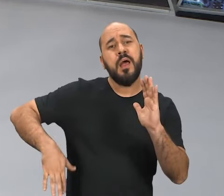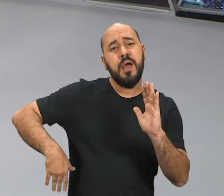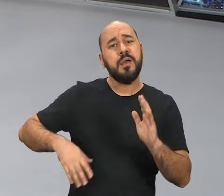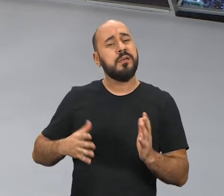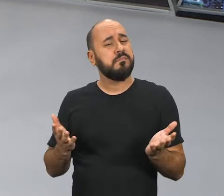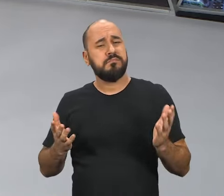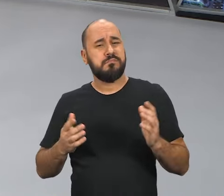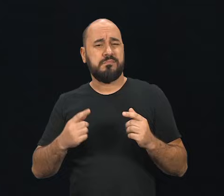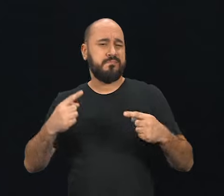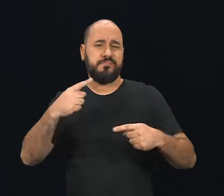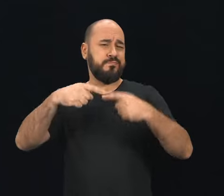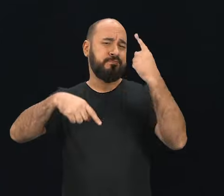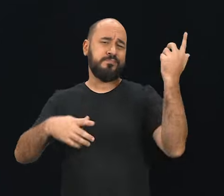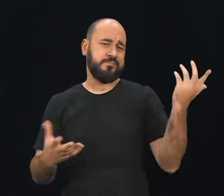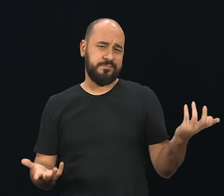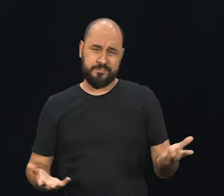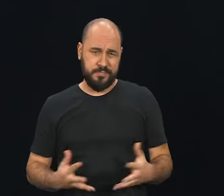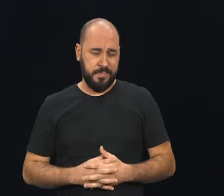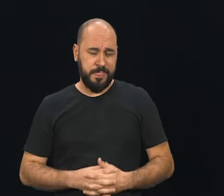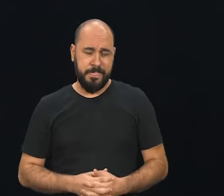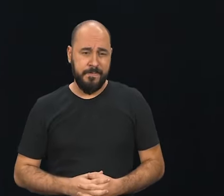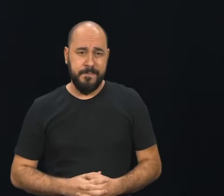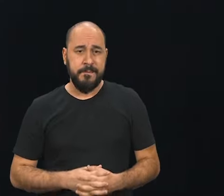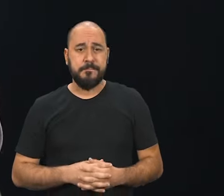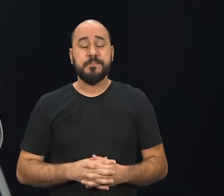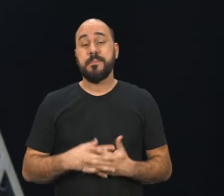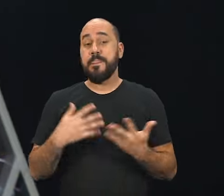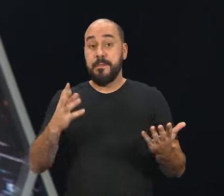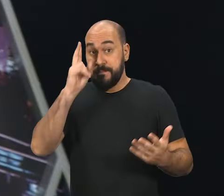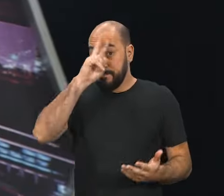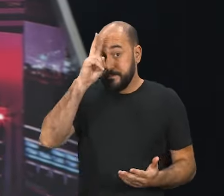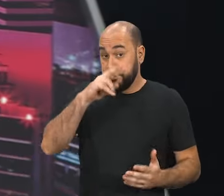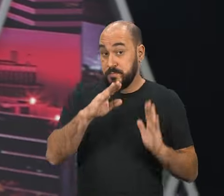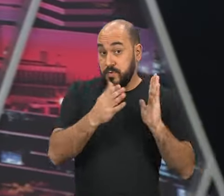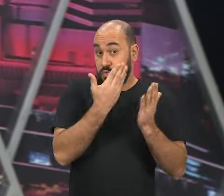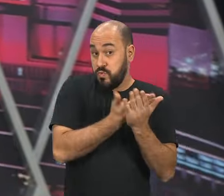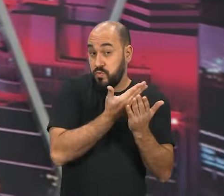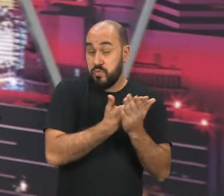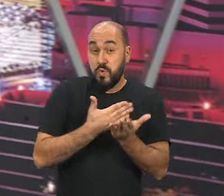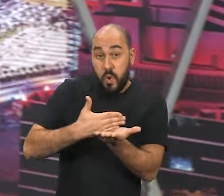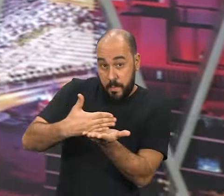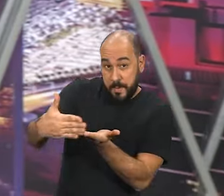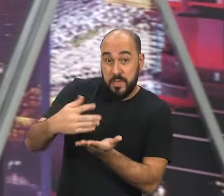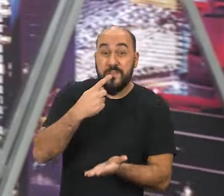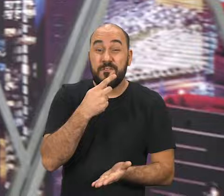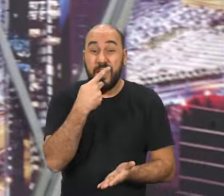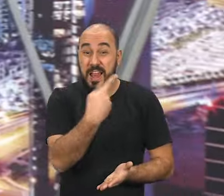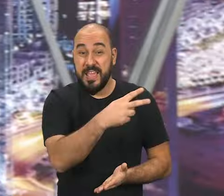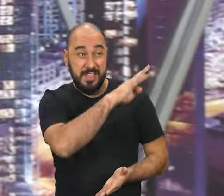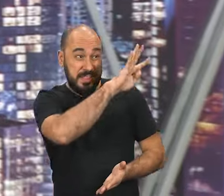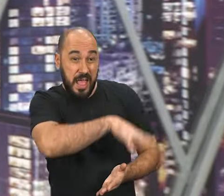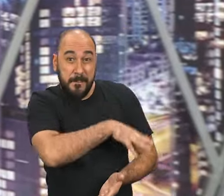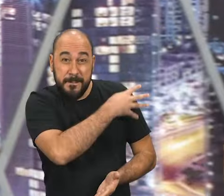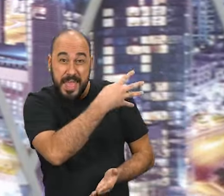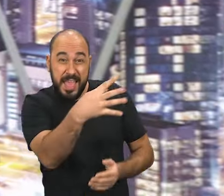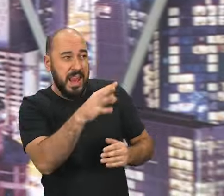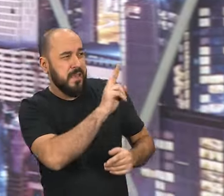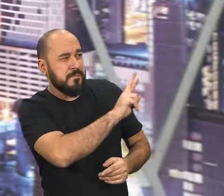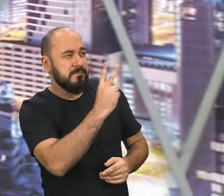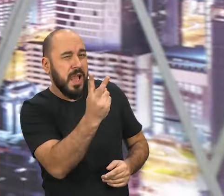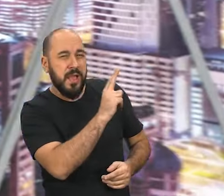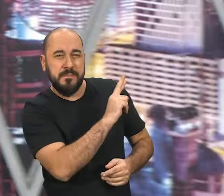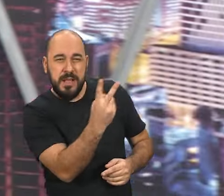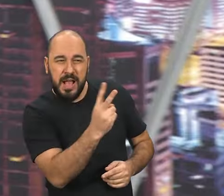outra. Você lembra do nosso primeiro estudo dessa série? Eu falei sobre a tabelinha de conversão profética,